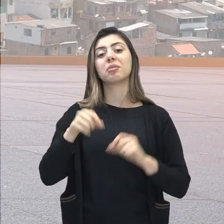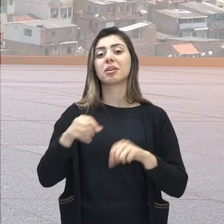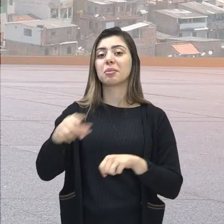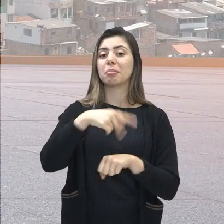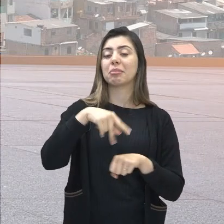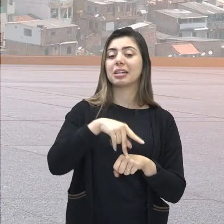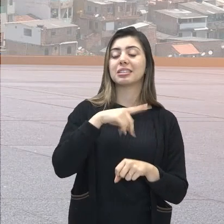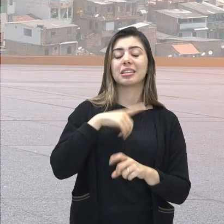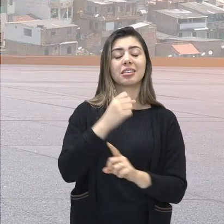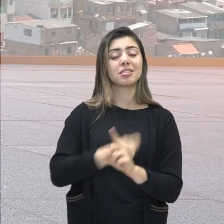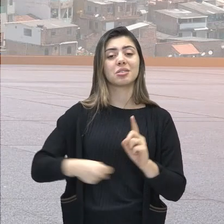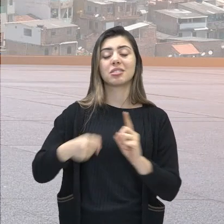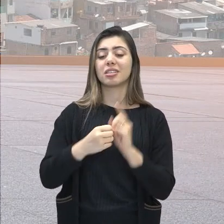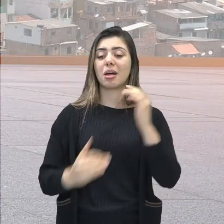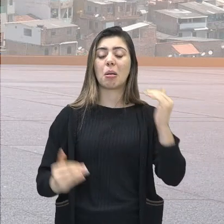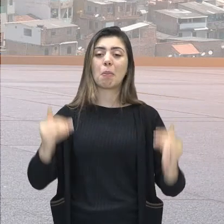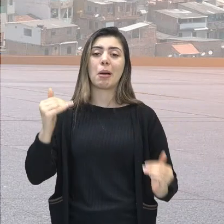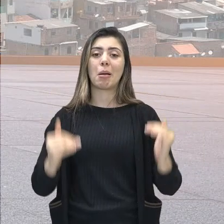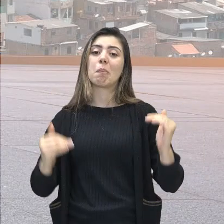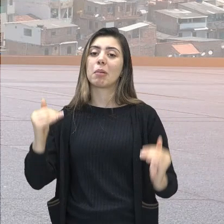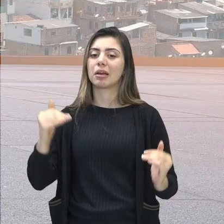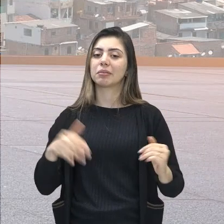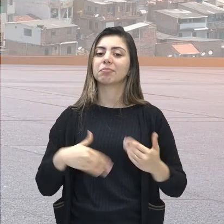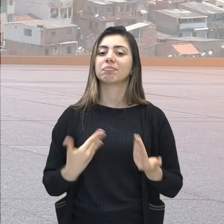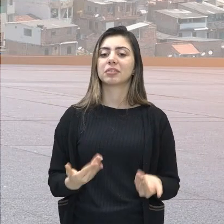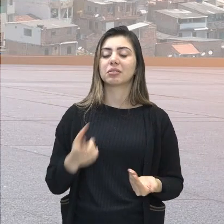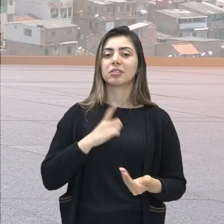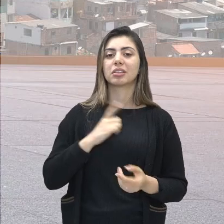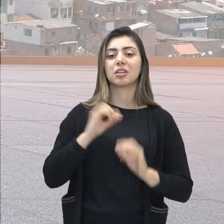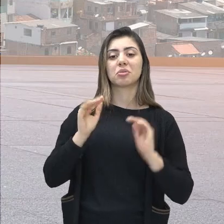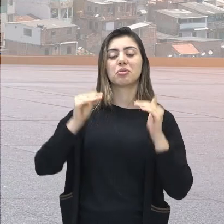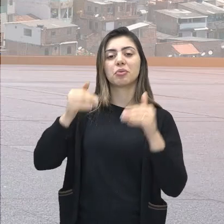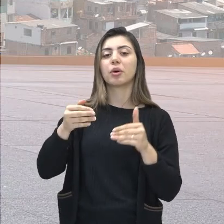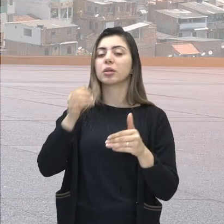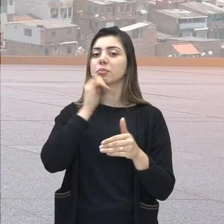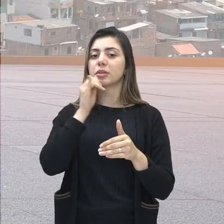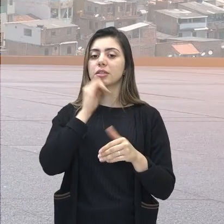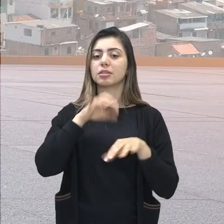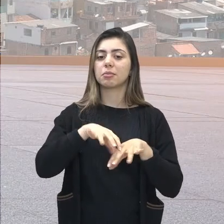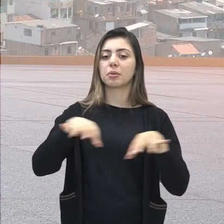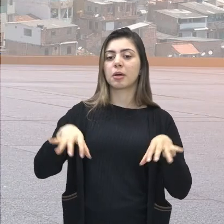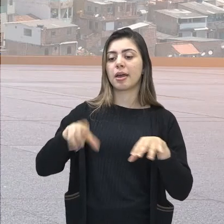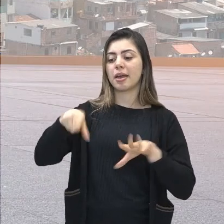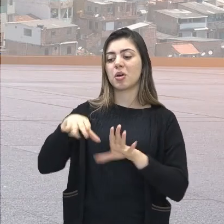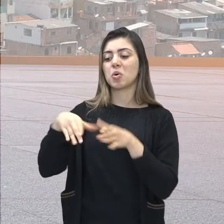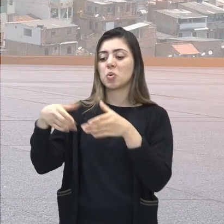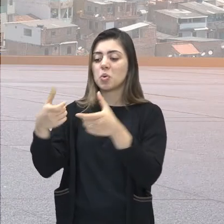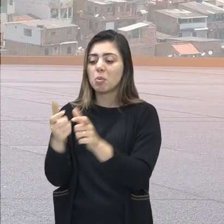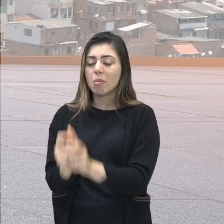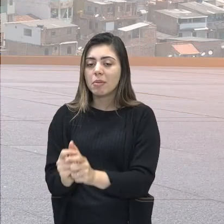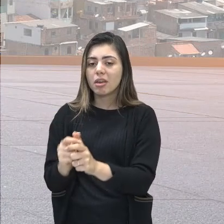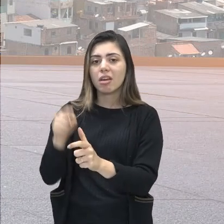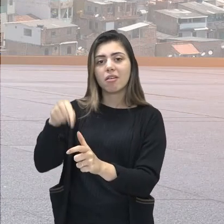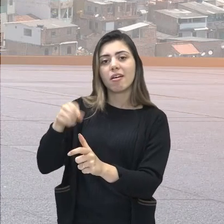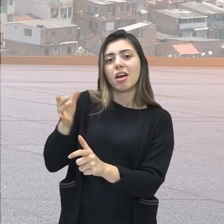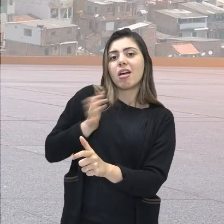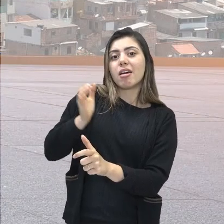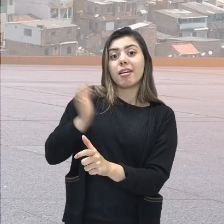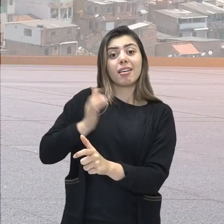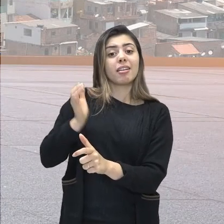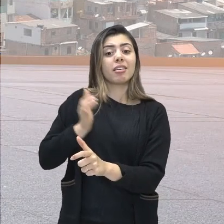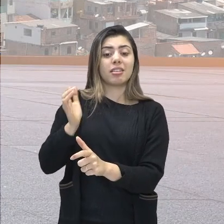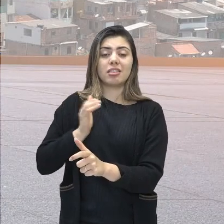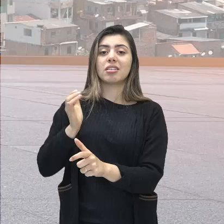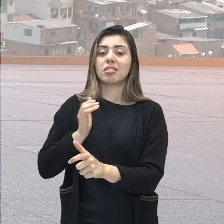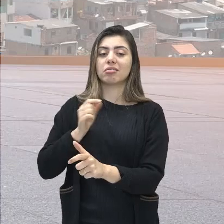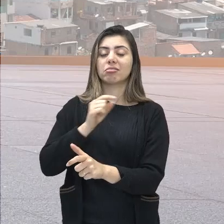questão negativa de distribuição de renda. Nós temos uma concentração de renda muito grande na mão de um grupo pequeno, né, da população que concentra a